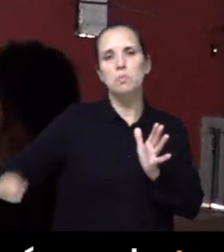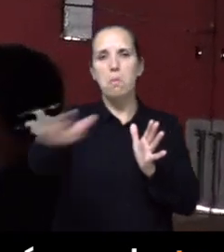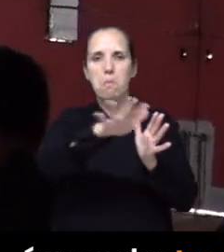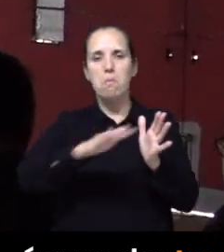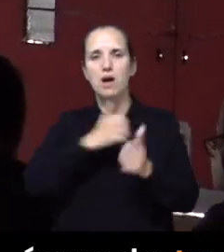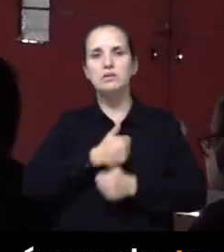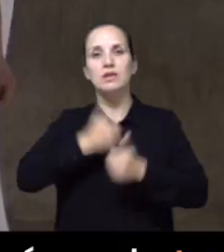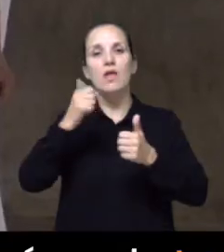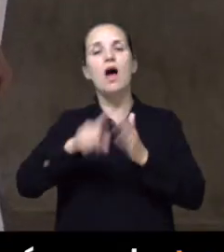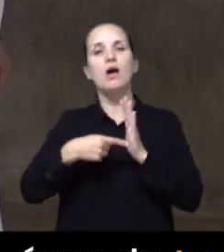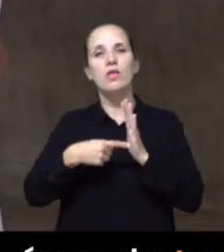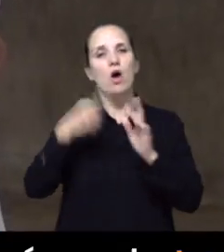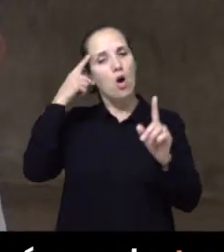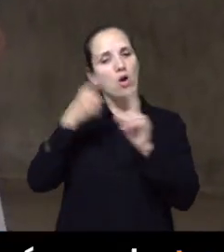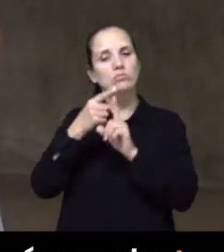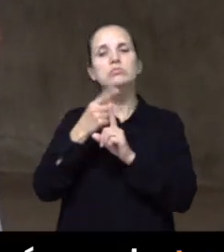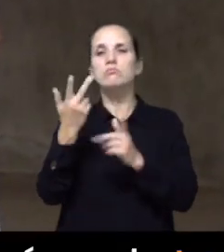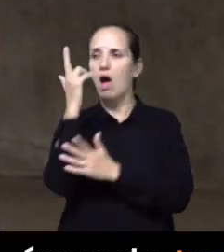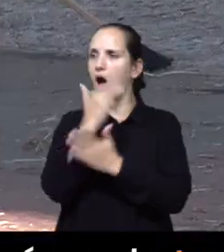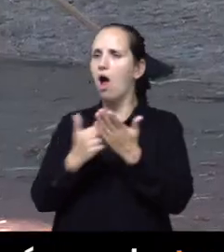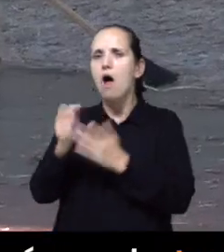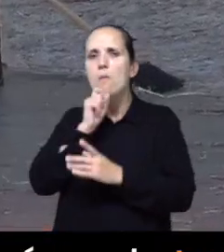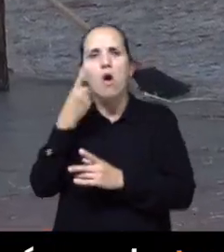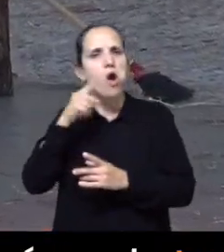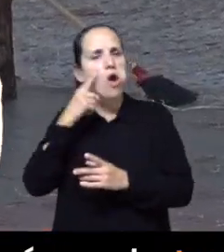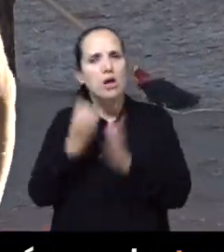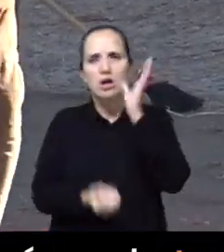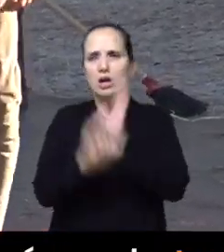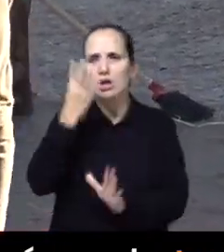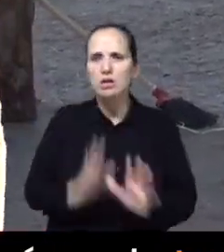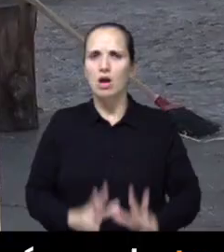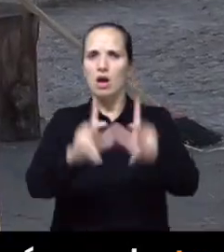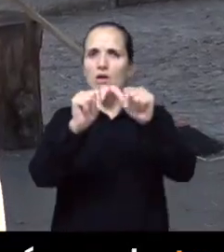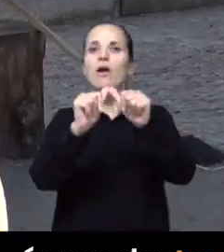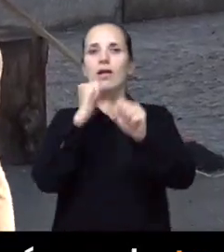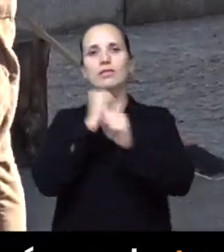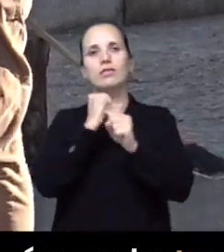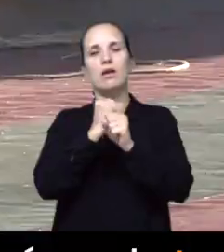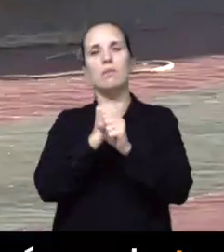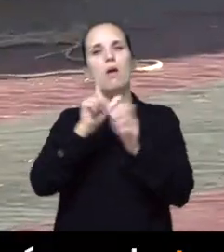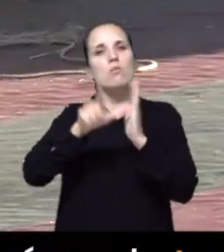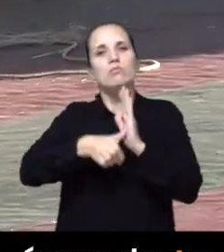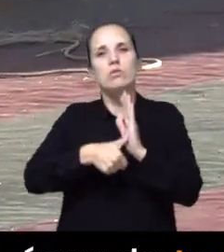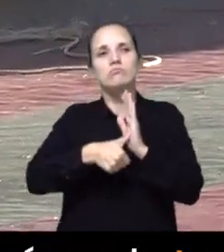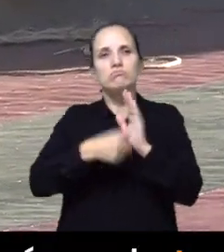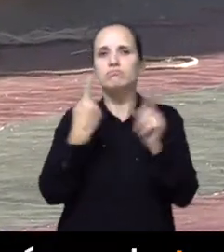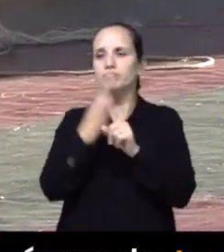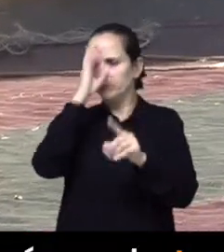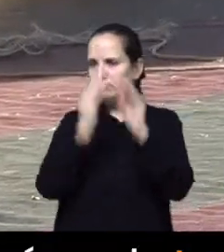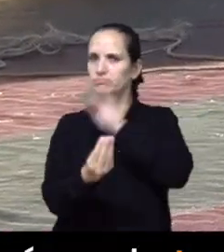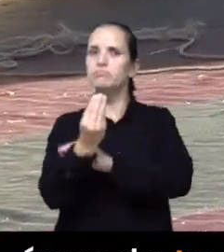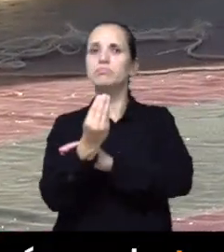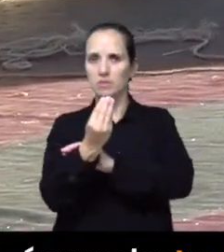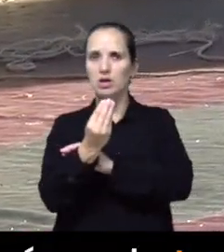que permitam utilizar o espaço público da cidade de Águeda para que os artistas possam experimentar, criar e desenvolver trabalhos